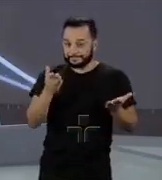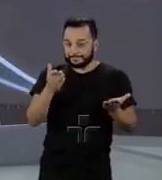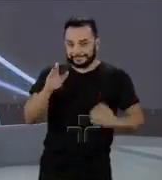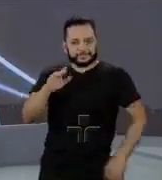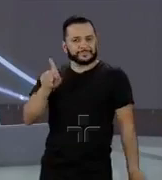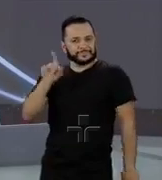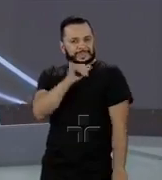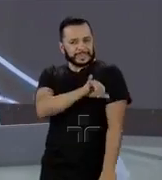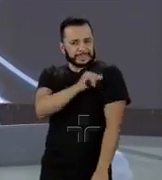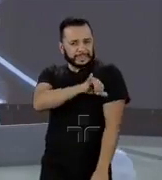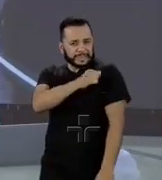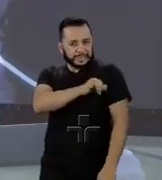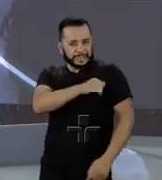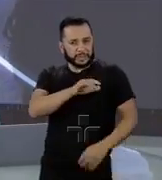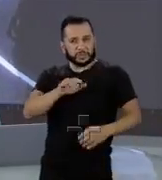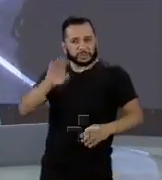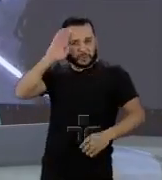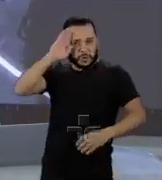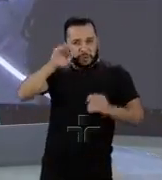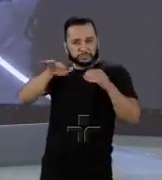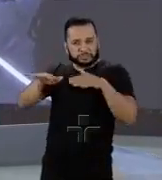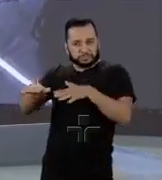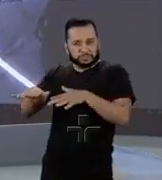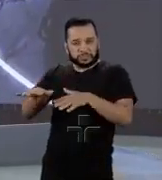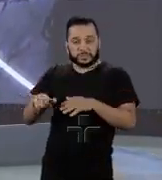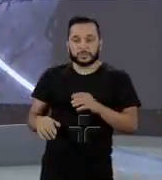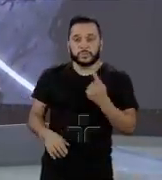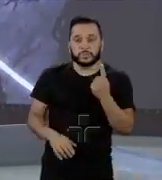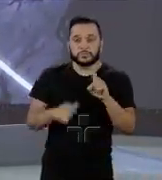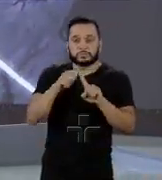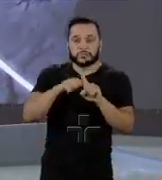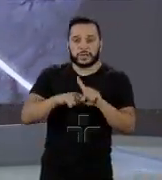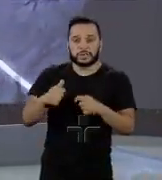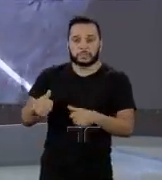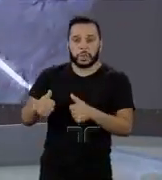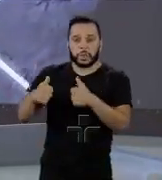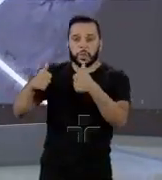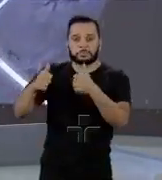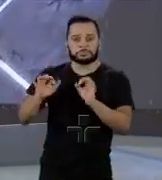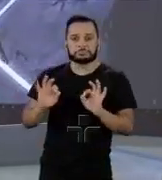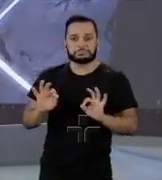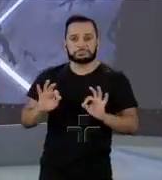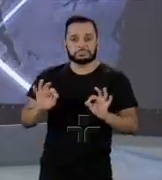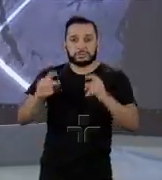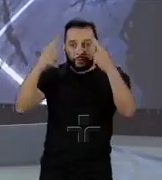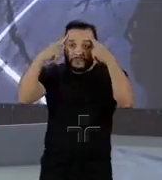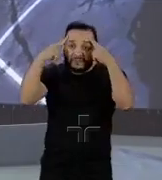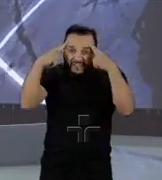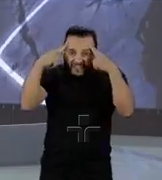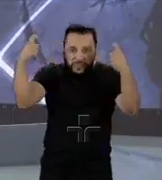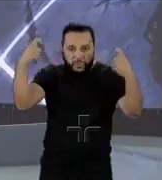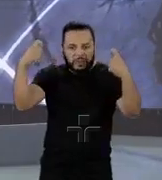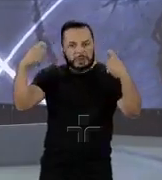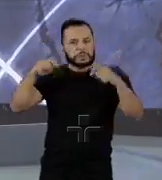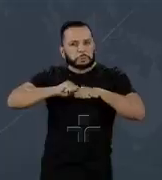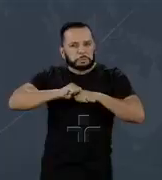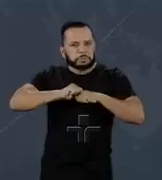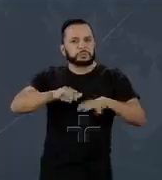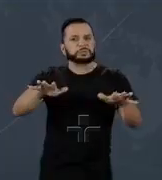federal na segurança pública do Rio de Janeiro completou um mês sem apresentar resultados práticos e a violência no estado ainda não